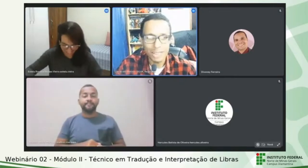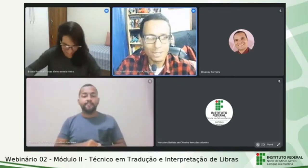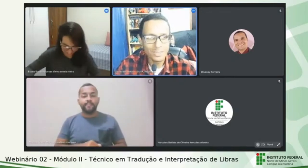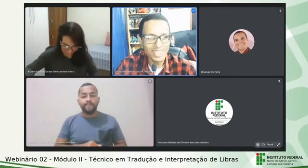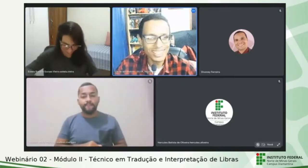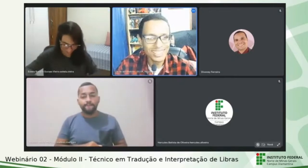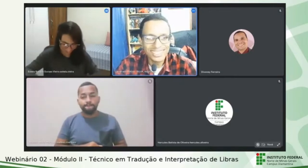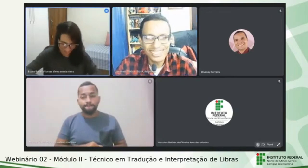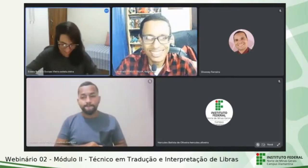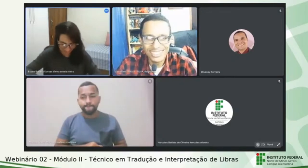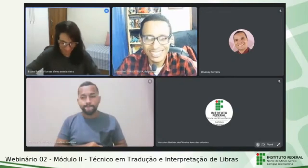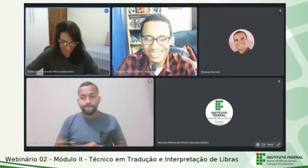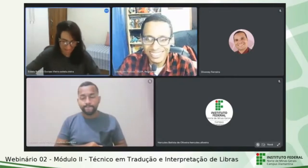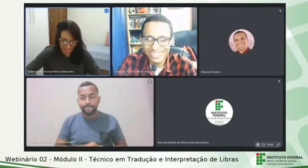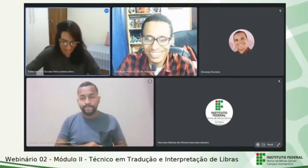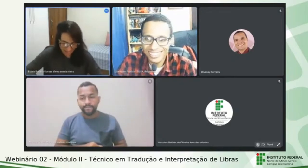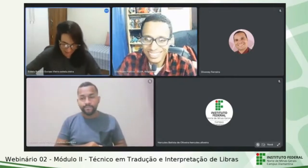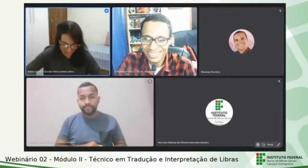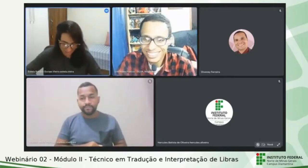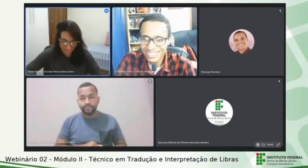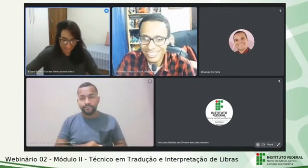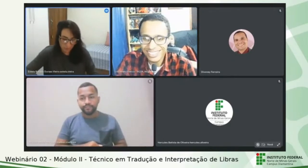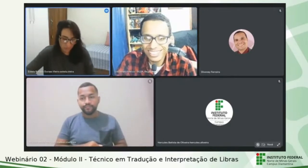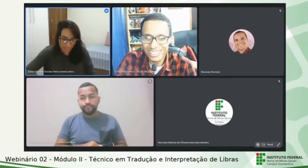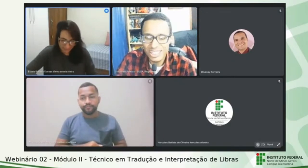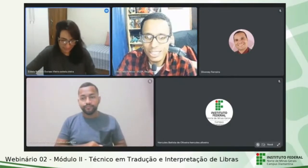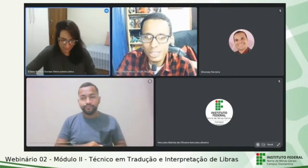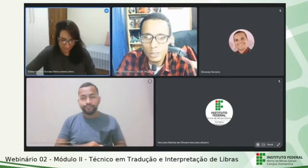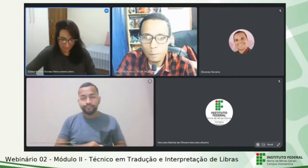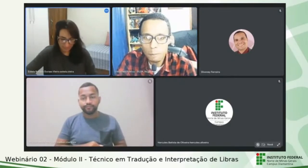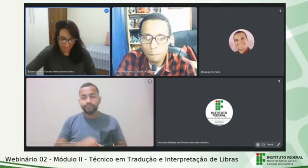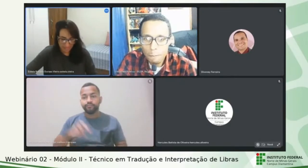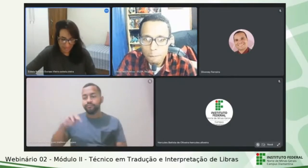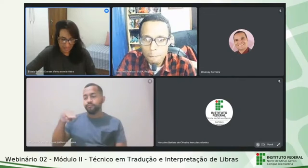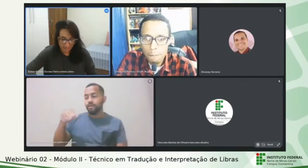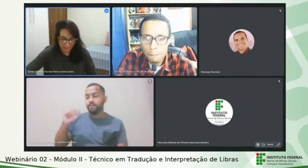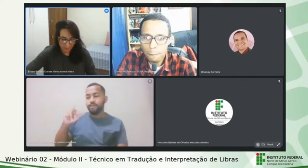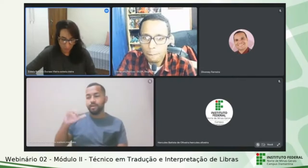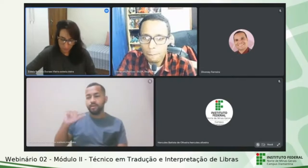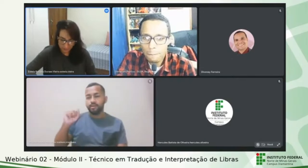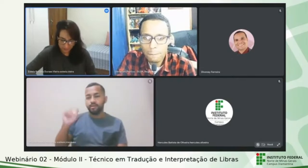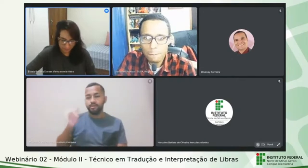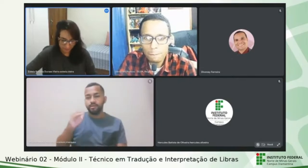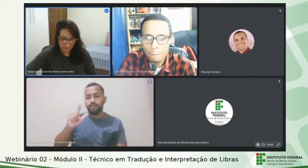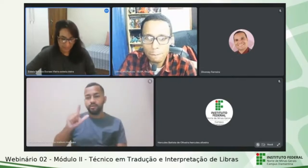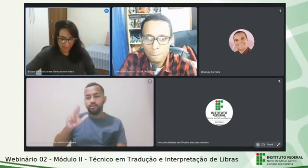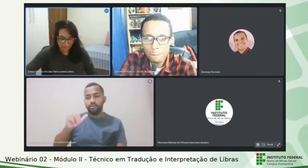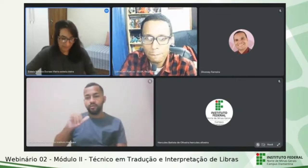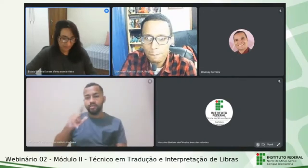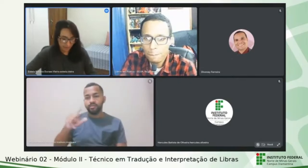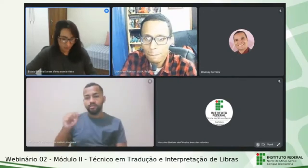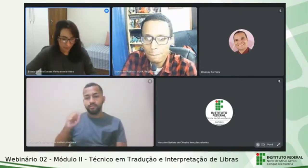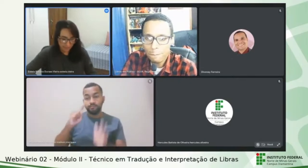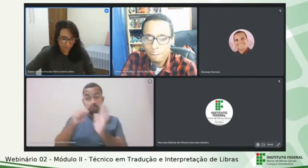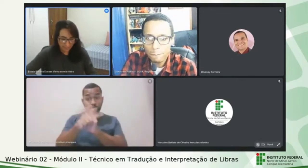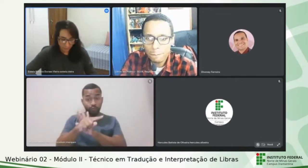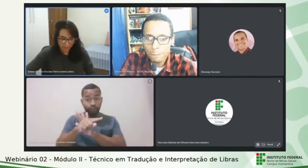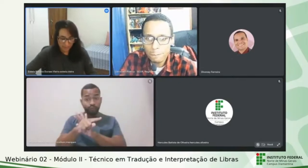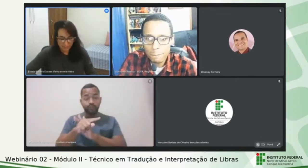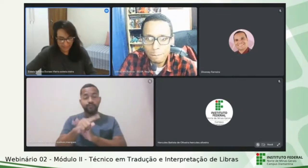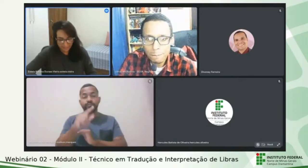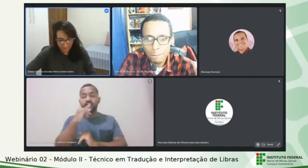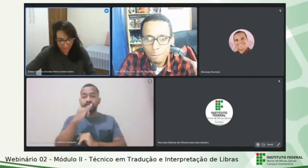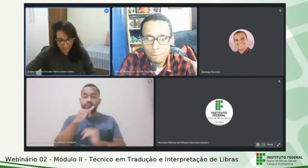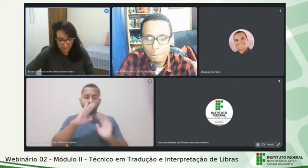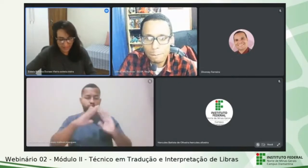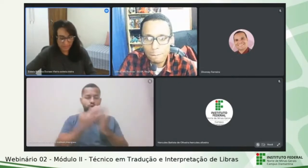Mais uma? Certo. Sim. A Maria Luísa, ela pergunta se nas escolas